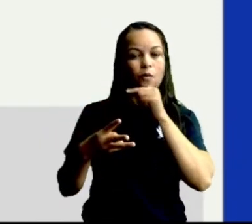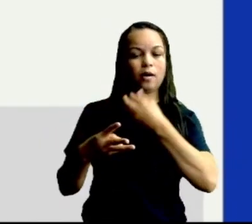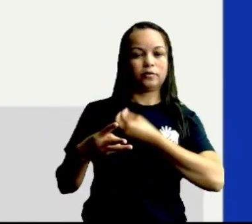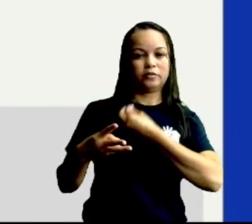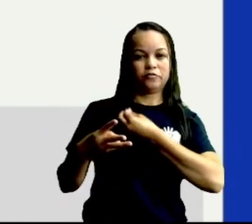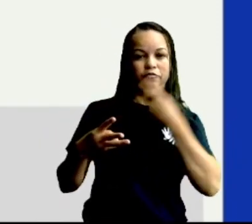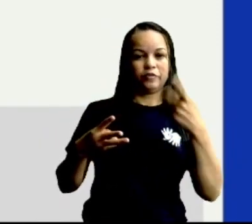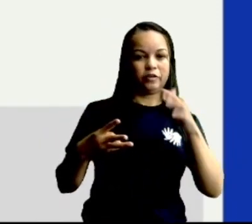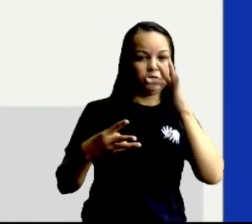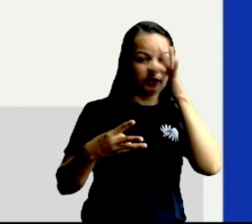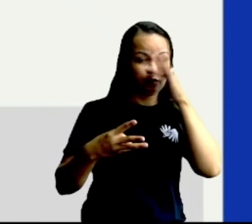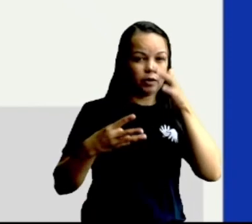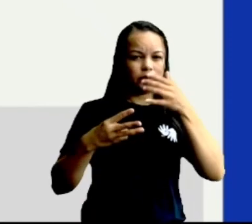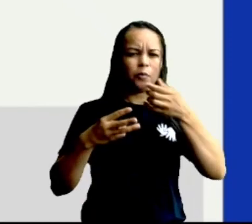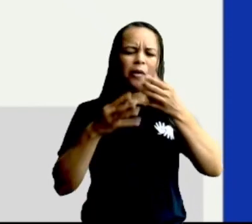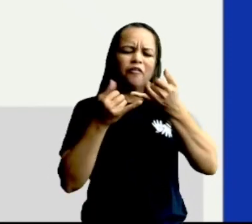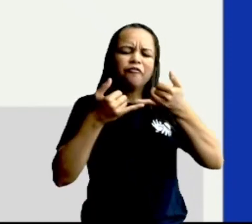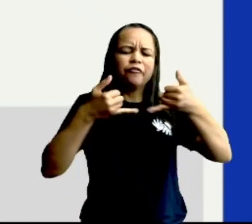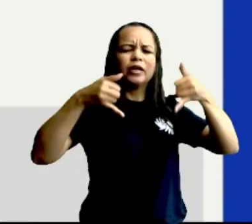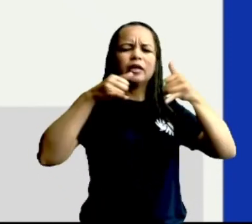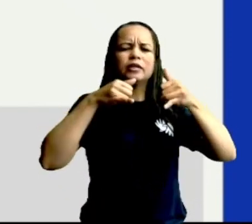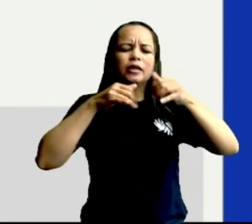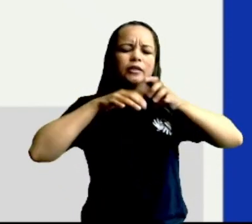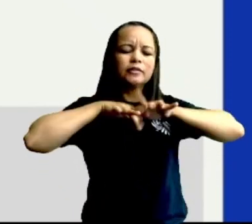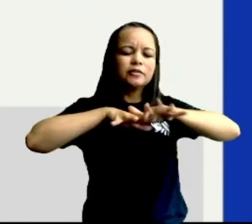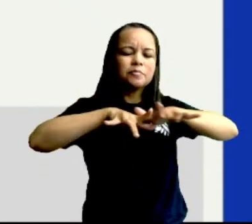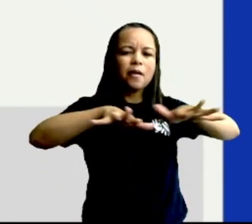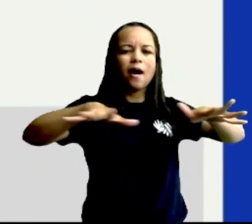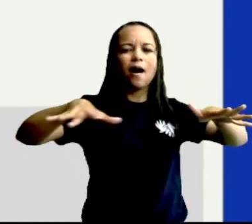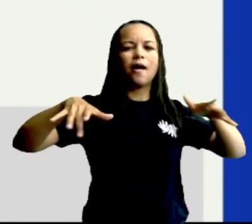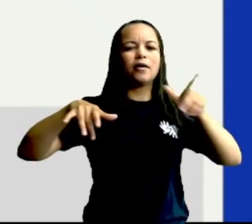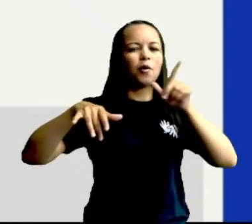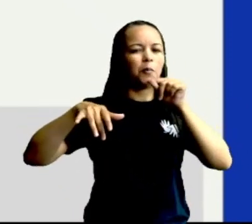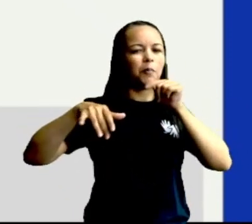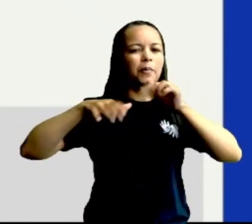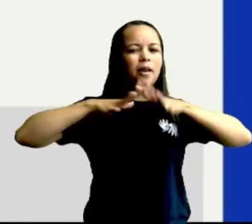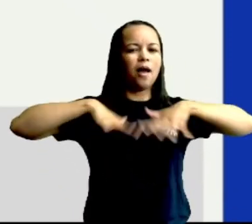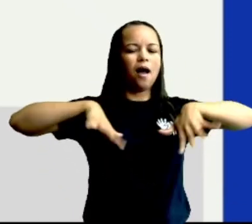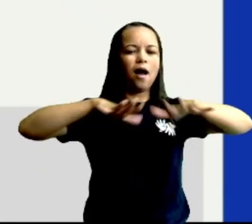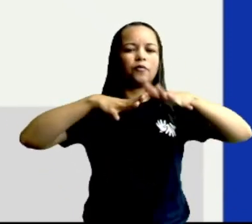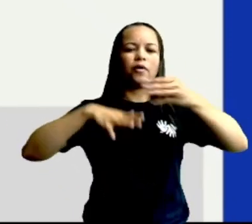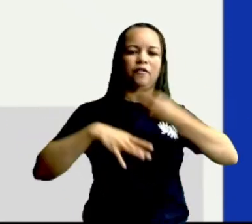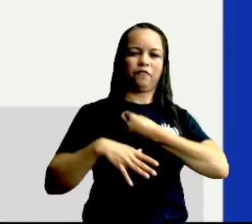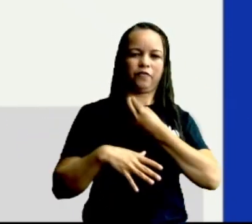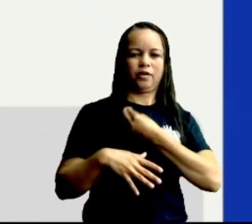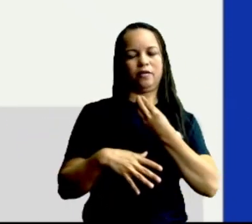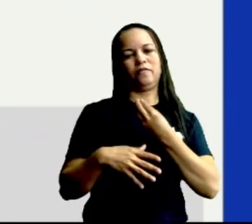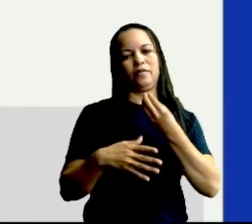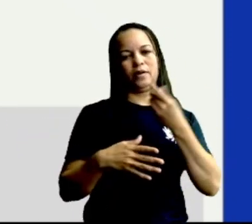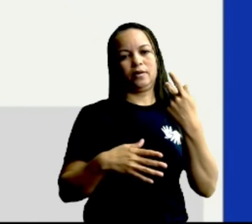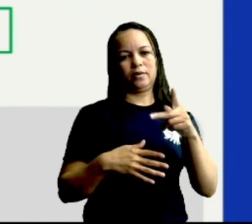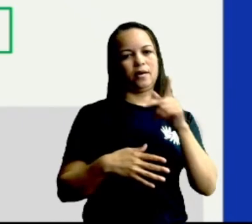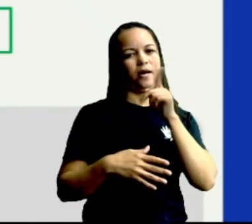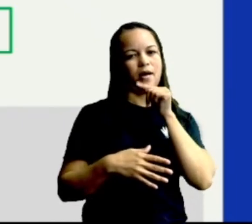finas e estendidas, que se espalham ali pela água e elas vivem na água, tá bom? São as